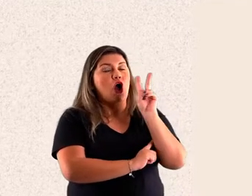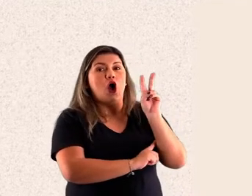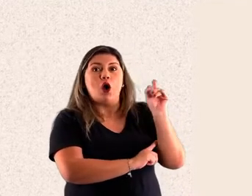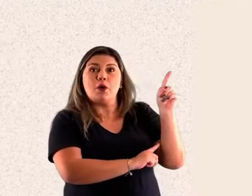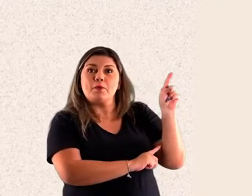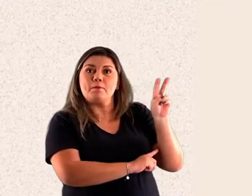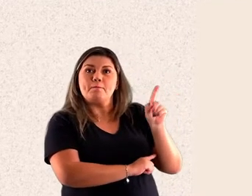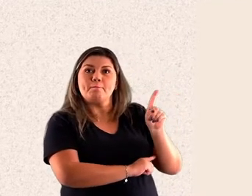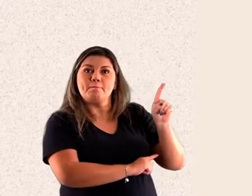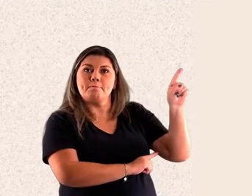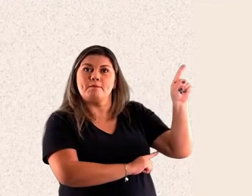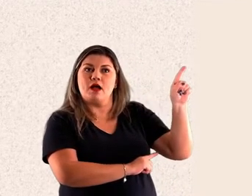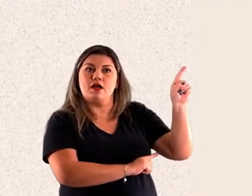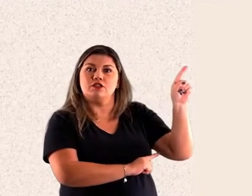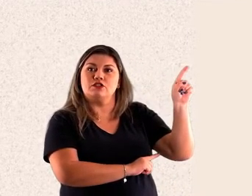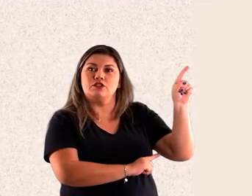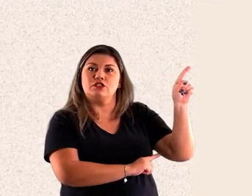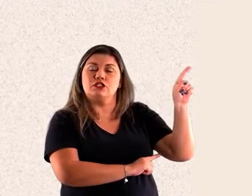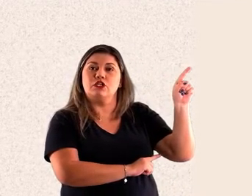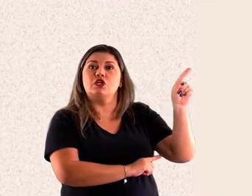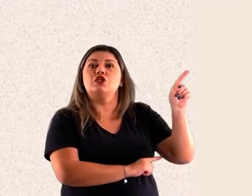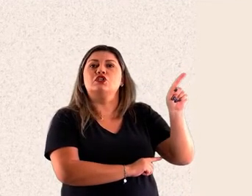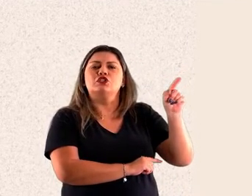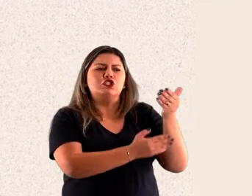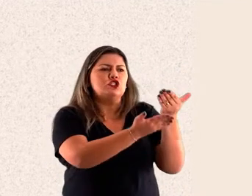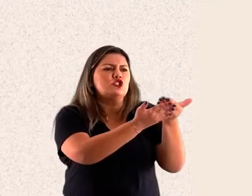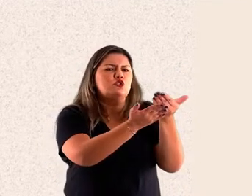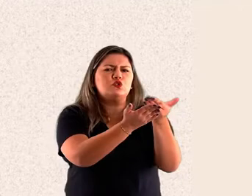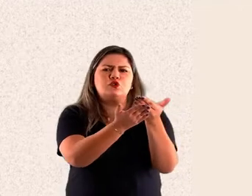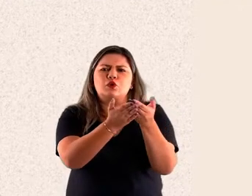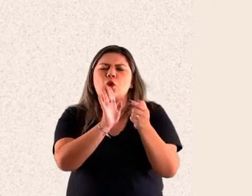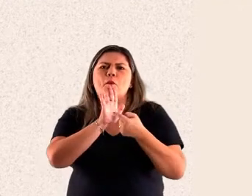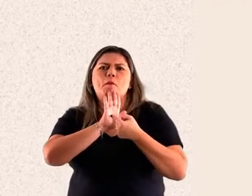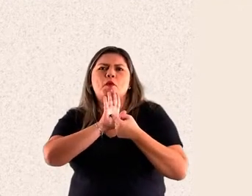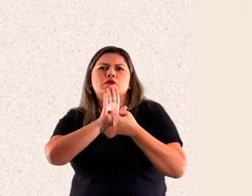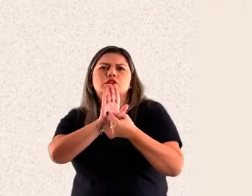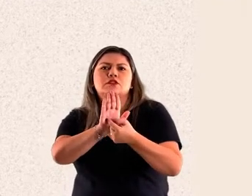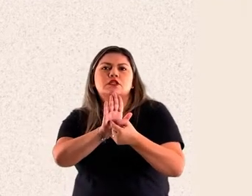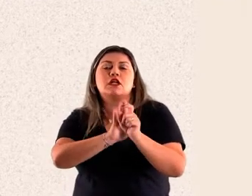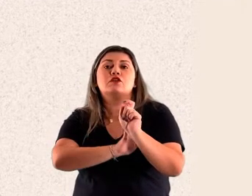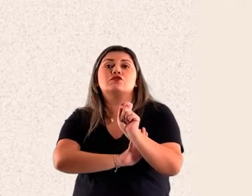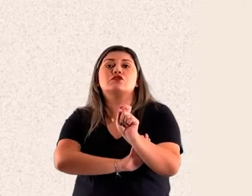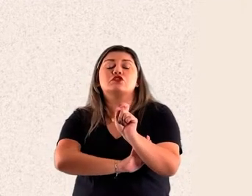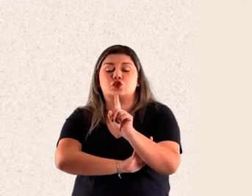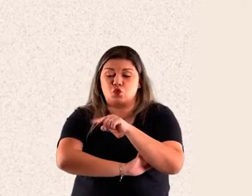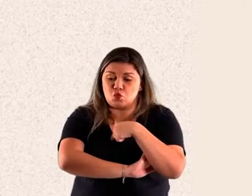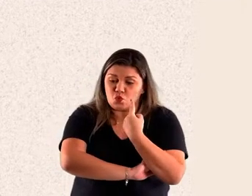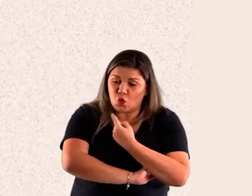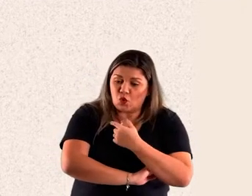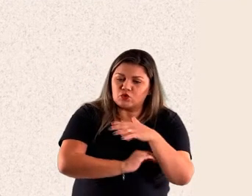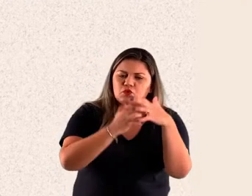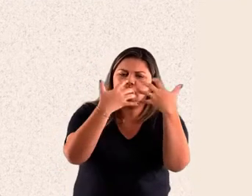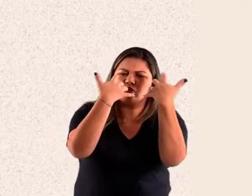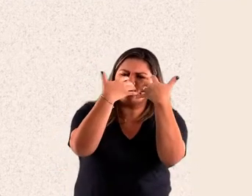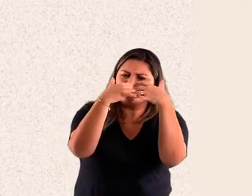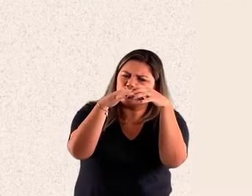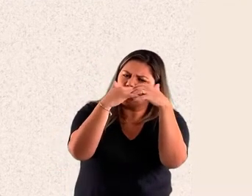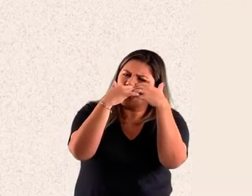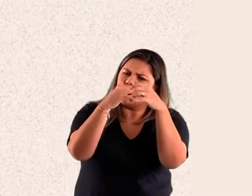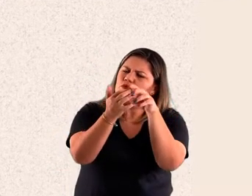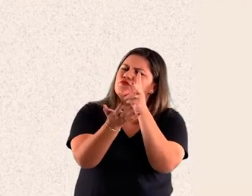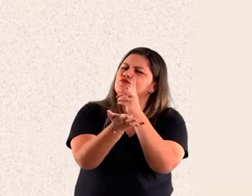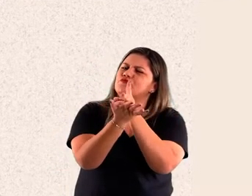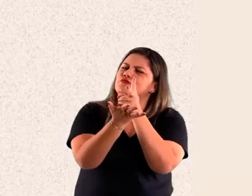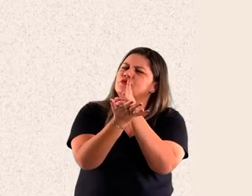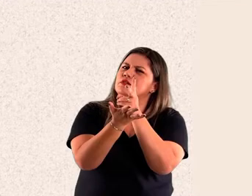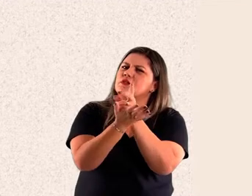também que vários estudos mostraram o seguinte o que o nosso cérebro toda vez que